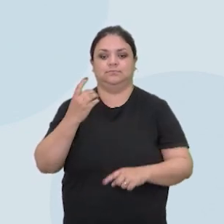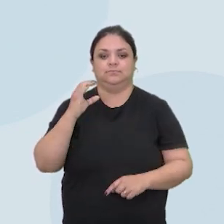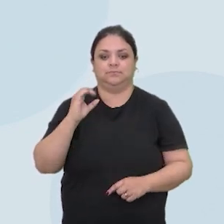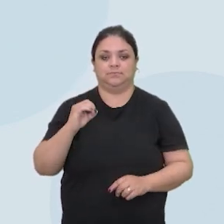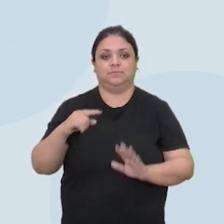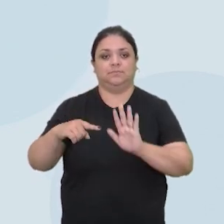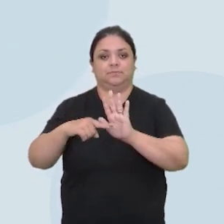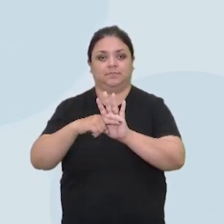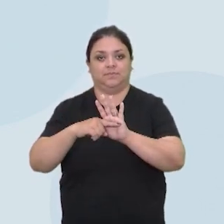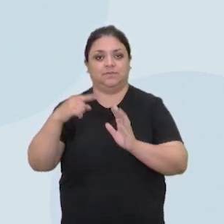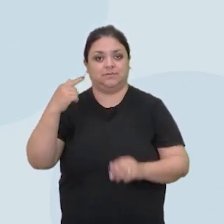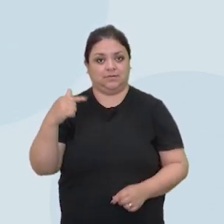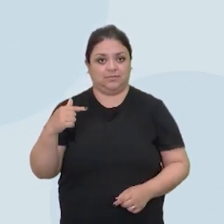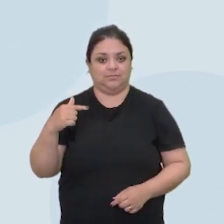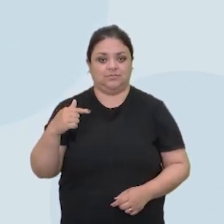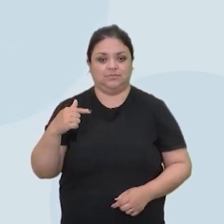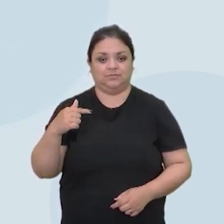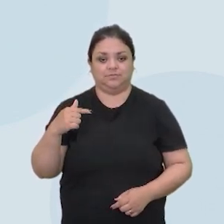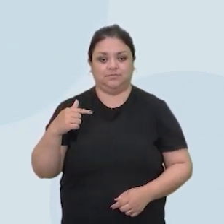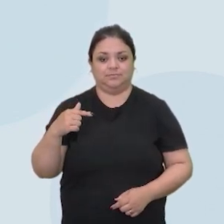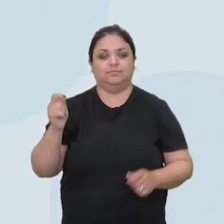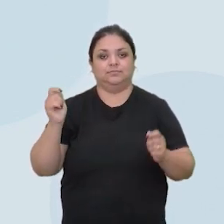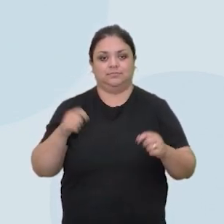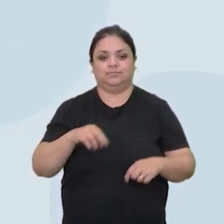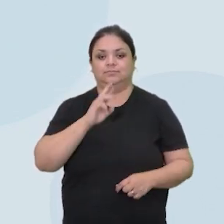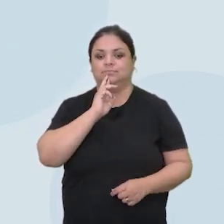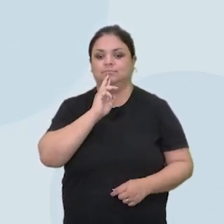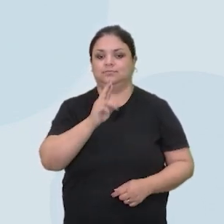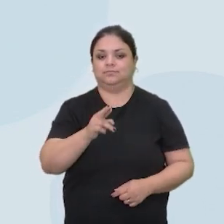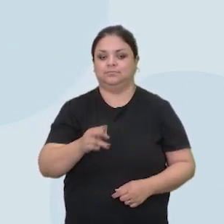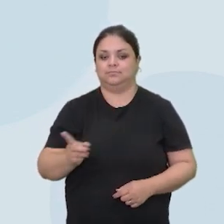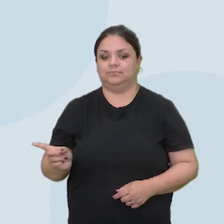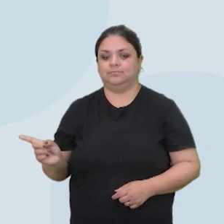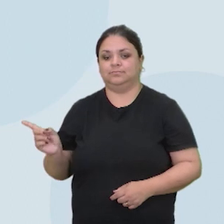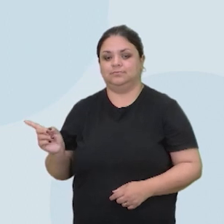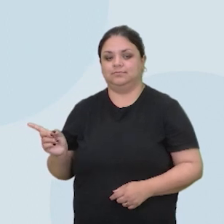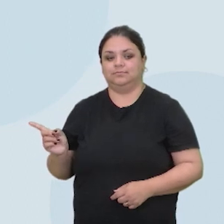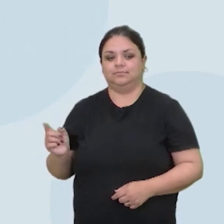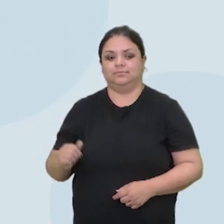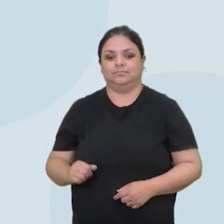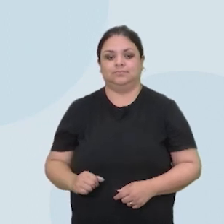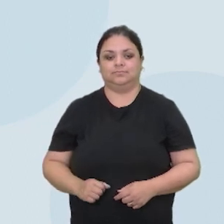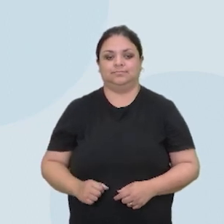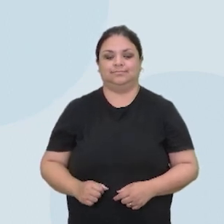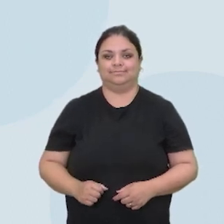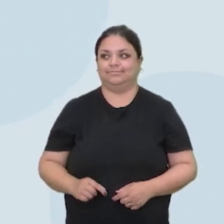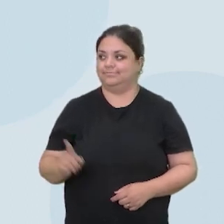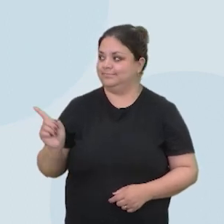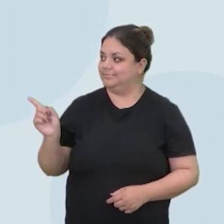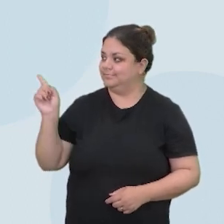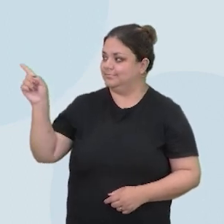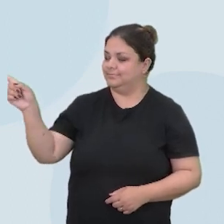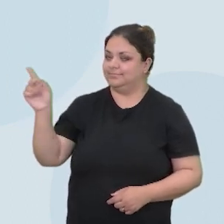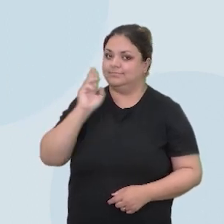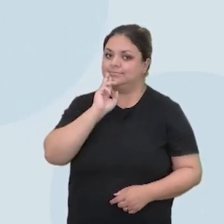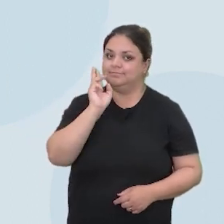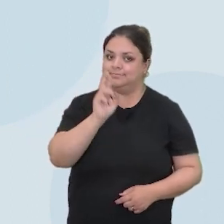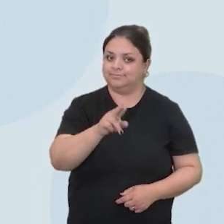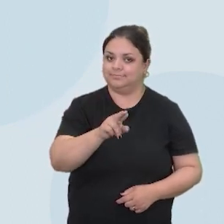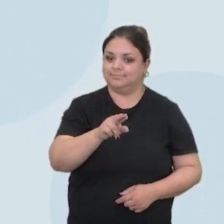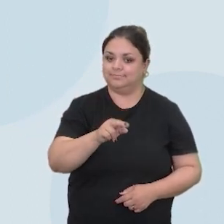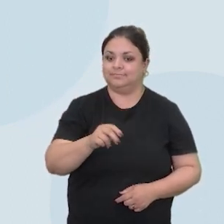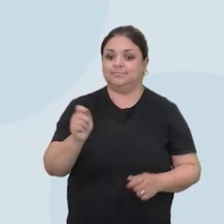1 vezes 10 a menos 7, vai dar justamente 1 vezes 10 a menos 14. Isso é multiplicação de potências de mesma base,